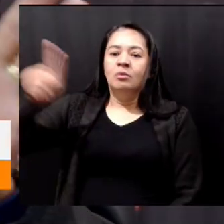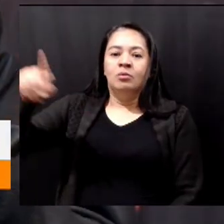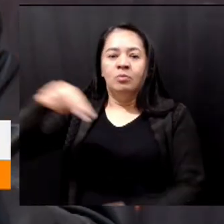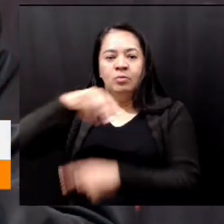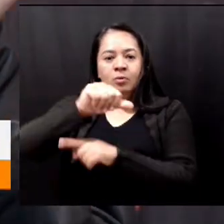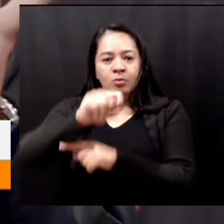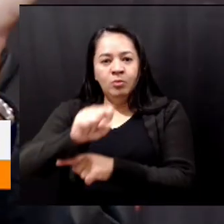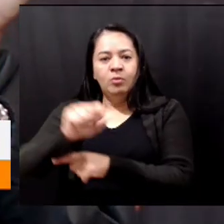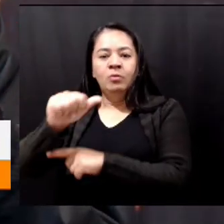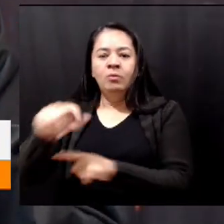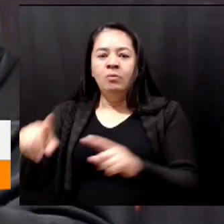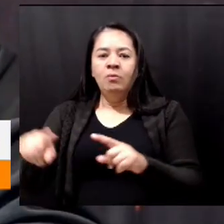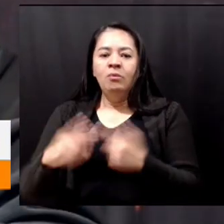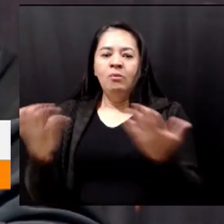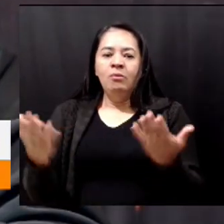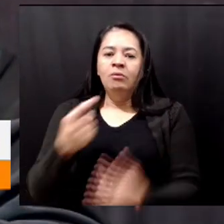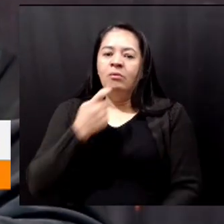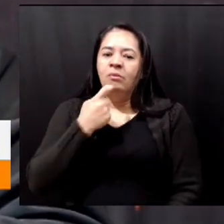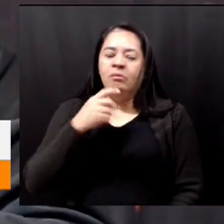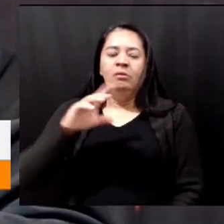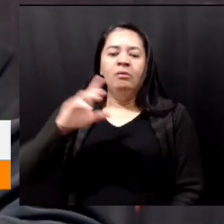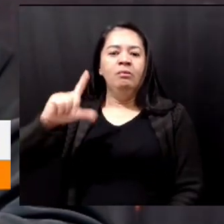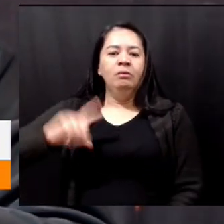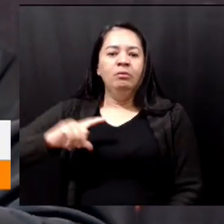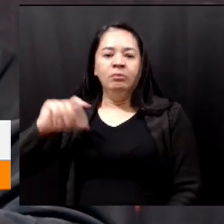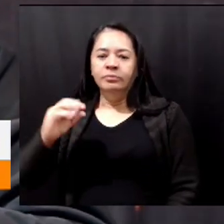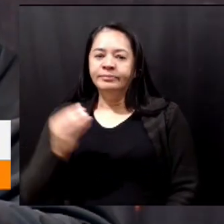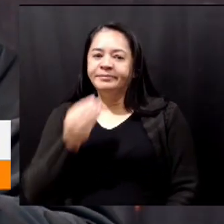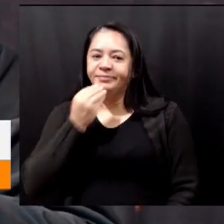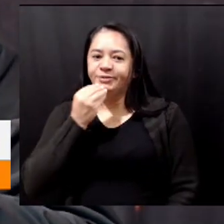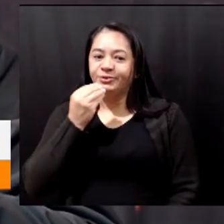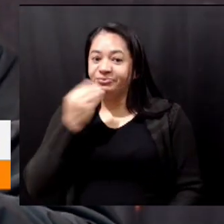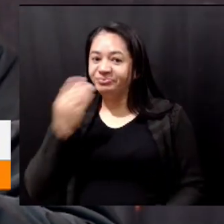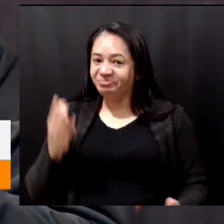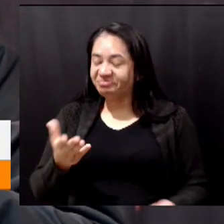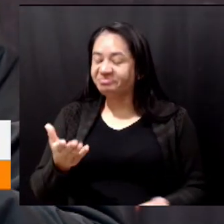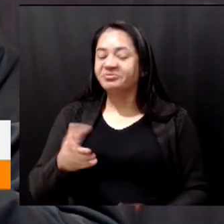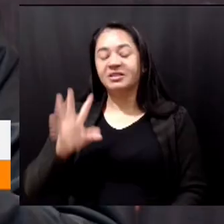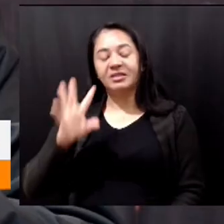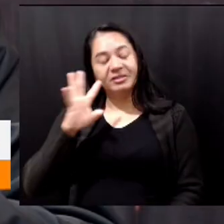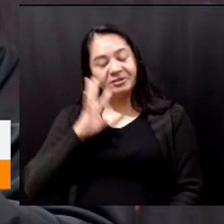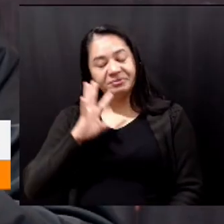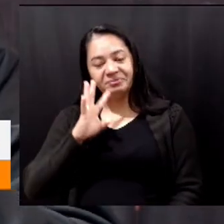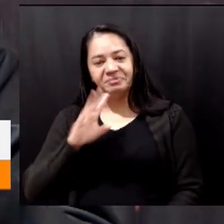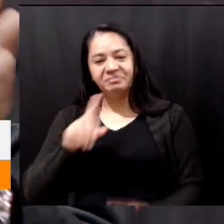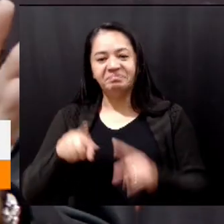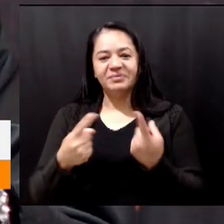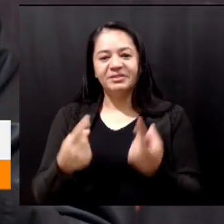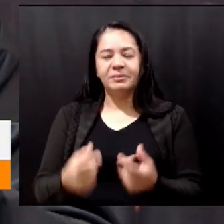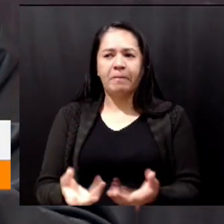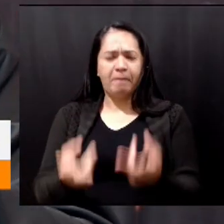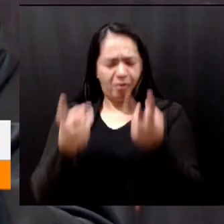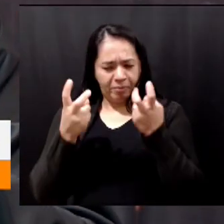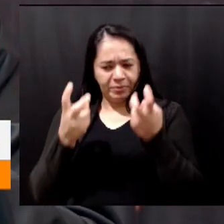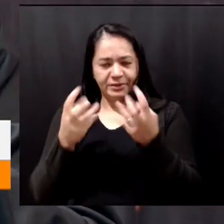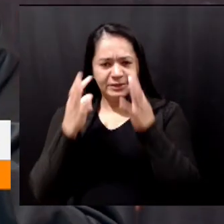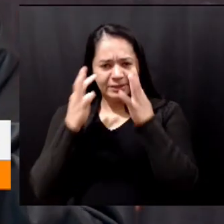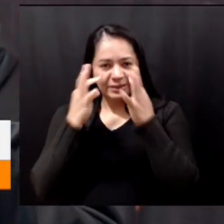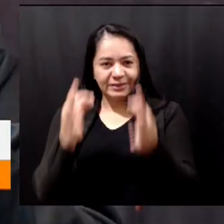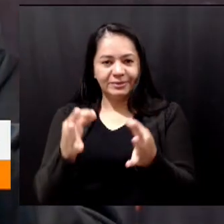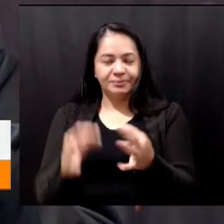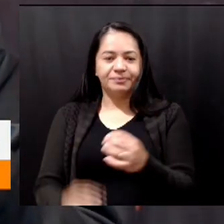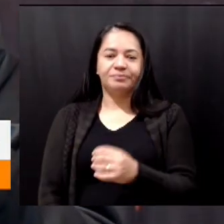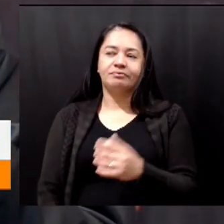a oportunidade de aparecer nessa parada aí, né? Então é bem legal. Mas olha só que interessante, ao longo do tempo,